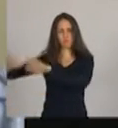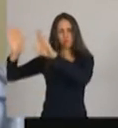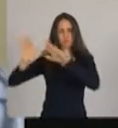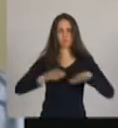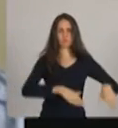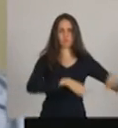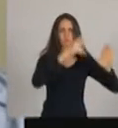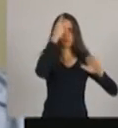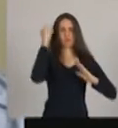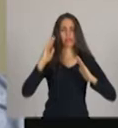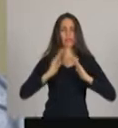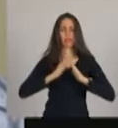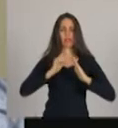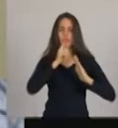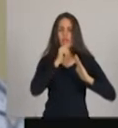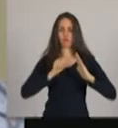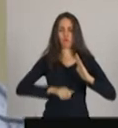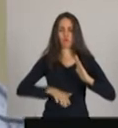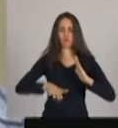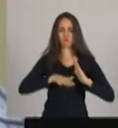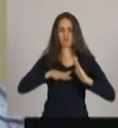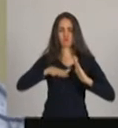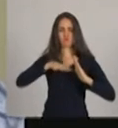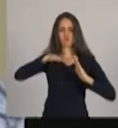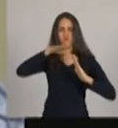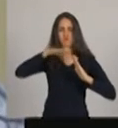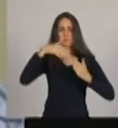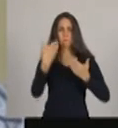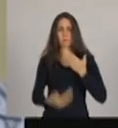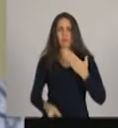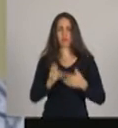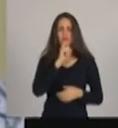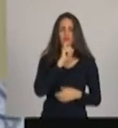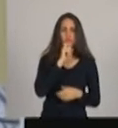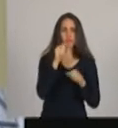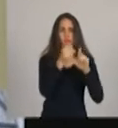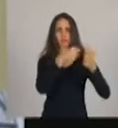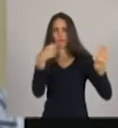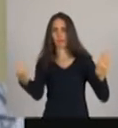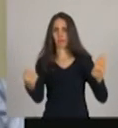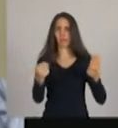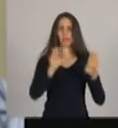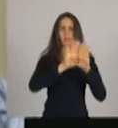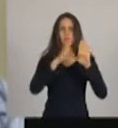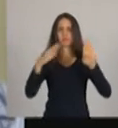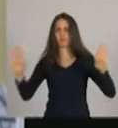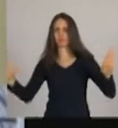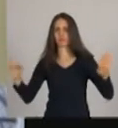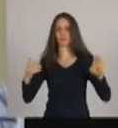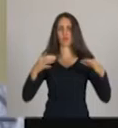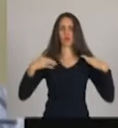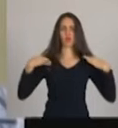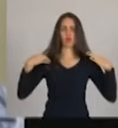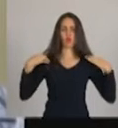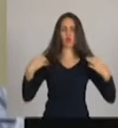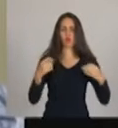pessoas perdem seus móveis, perdem seus utensílios, roupa, ficam desalojadas.